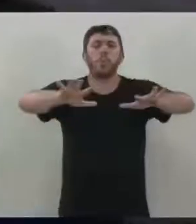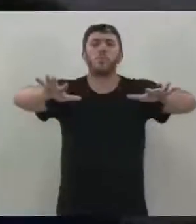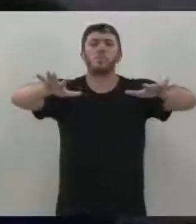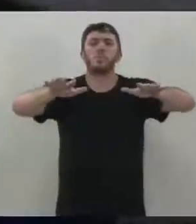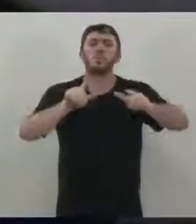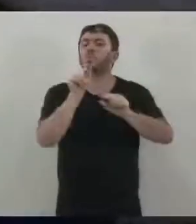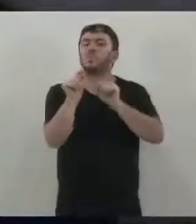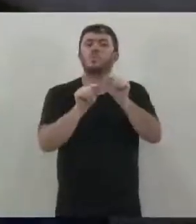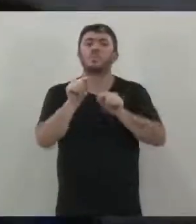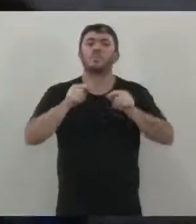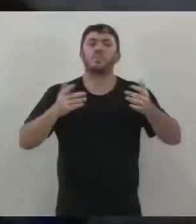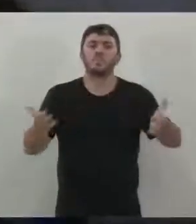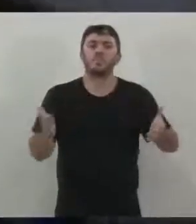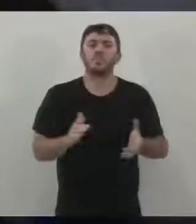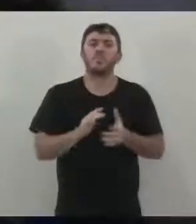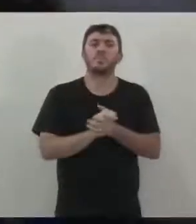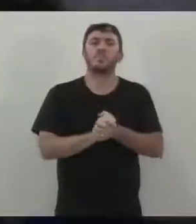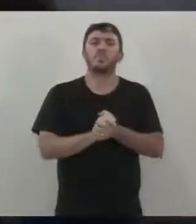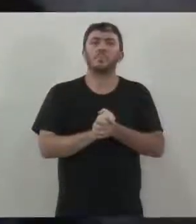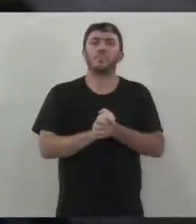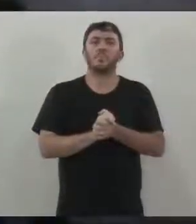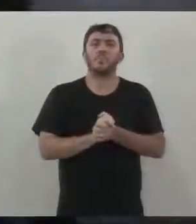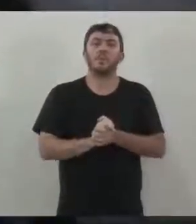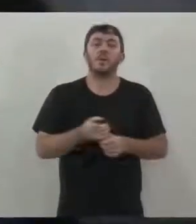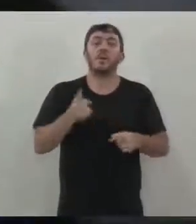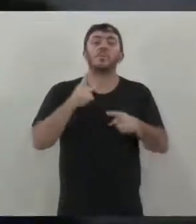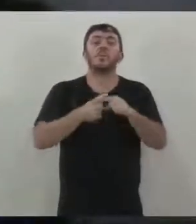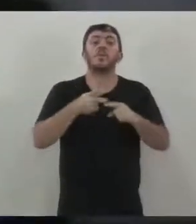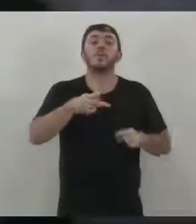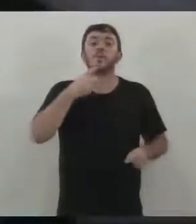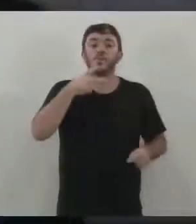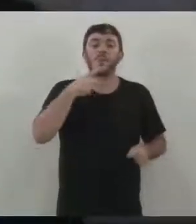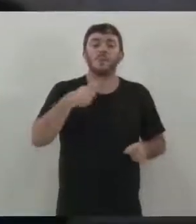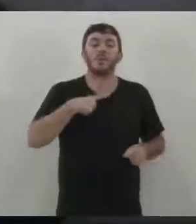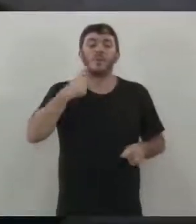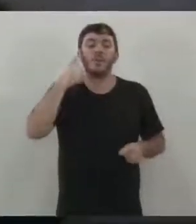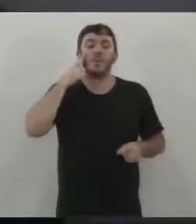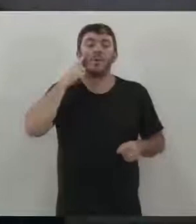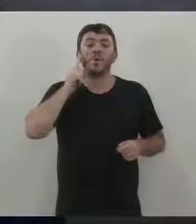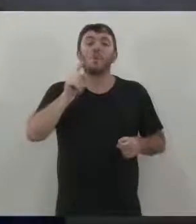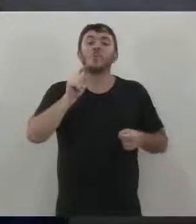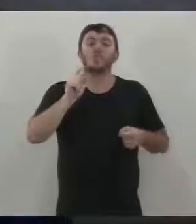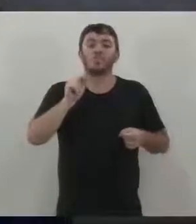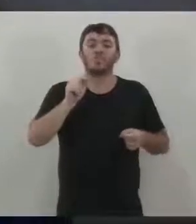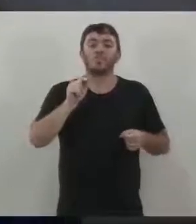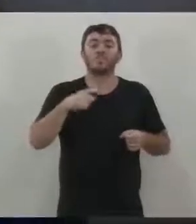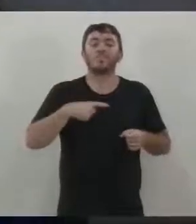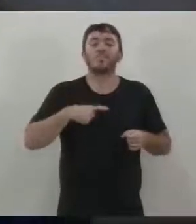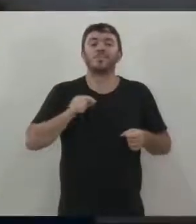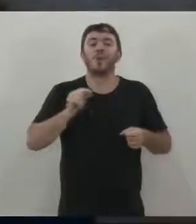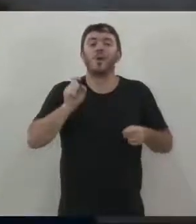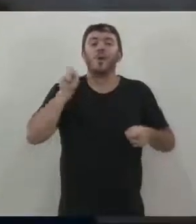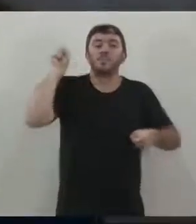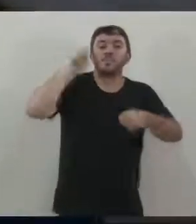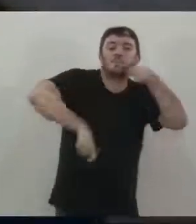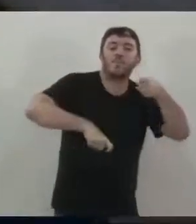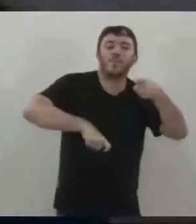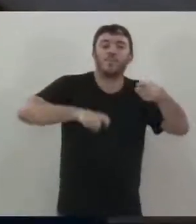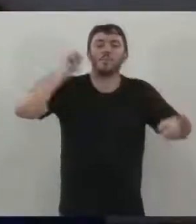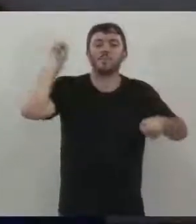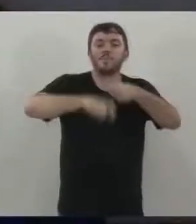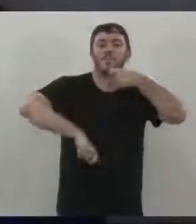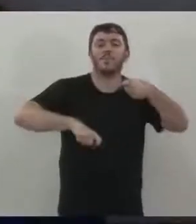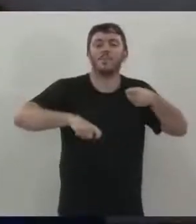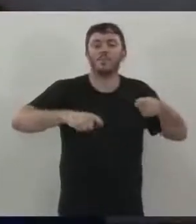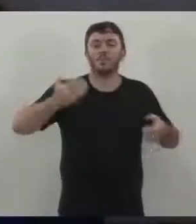E teve a inédita sentença aí de estupro culposo. Se é que isso existe, como advogada eu desconheço. Depois meus colegas